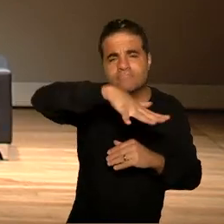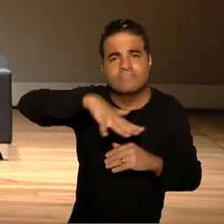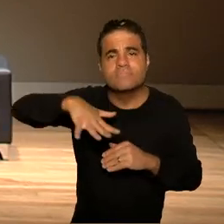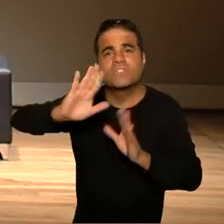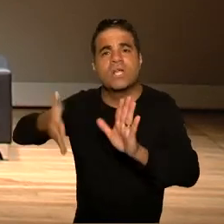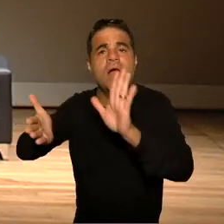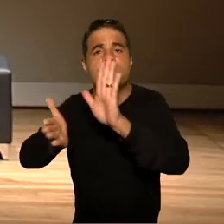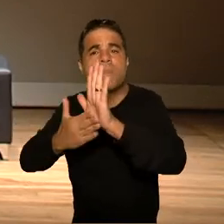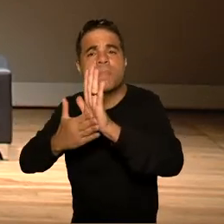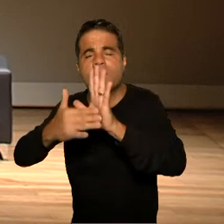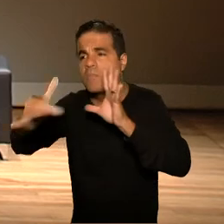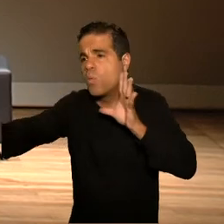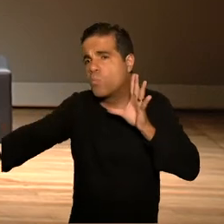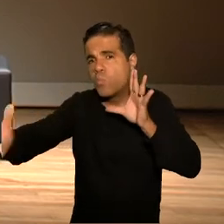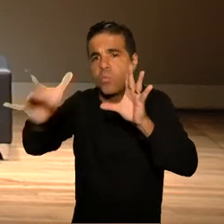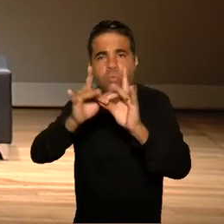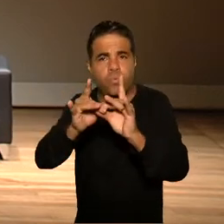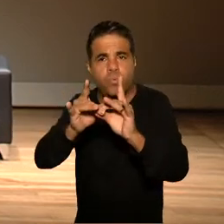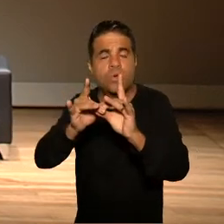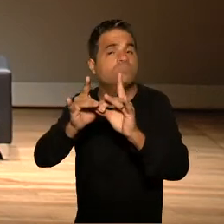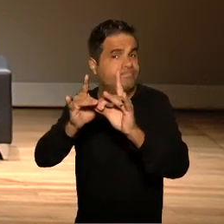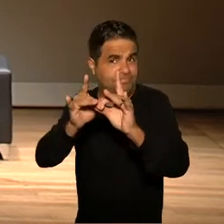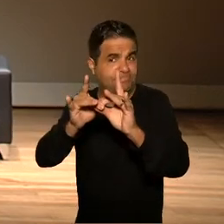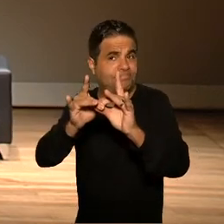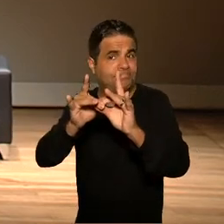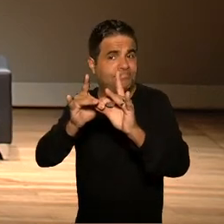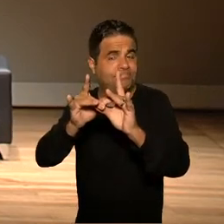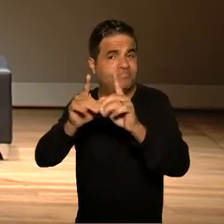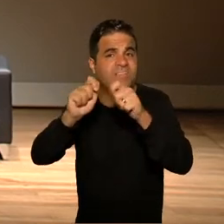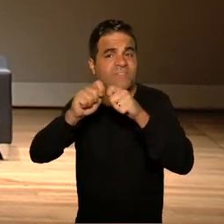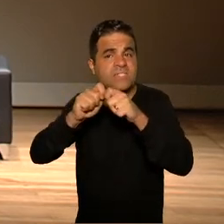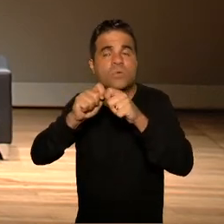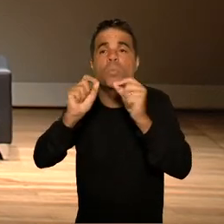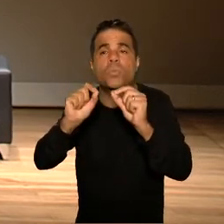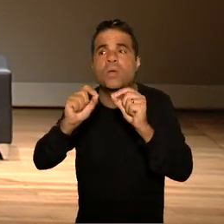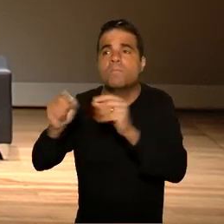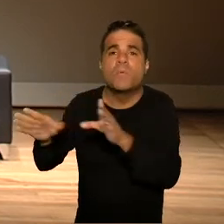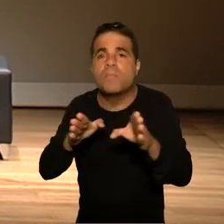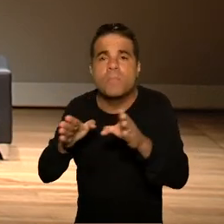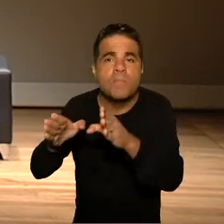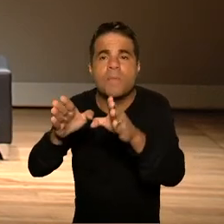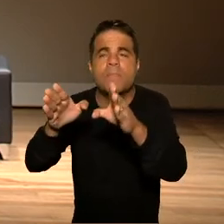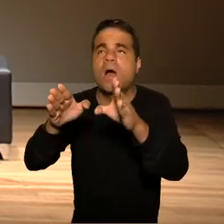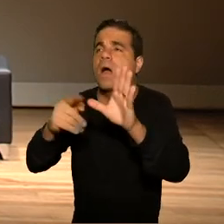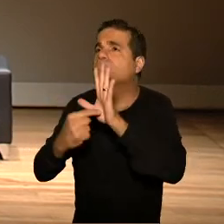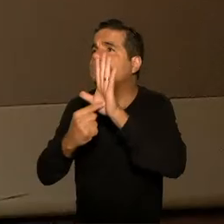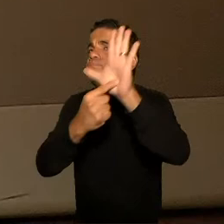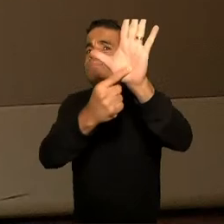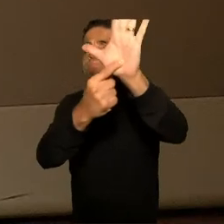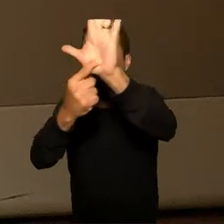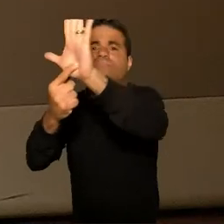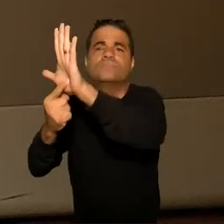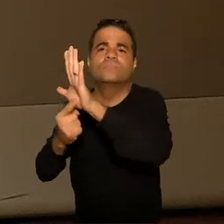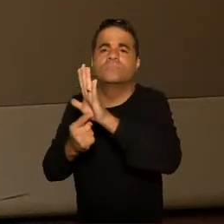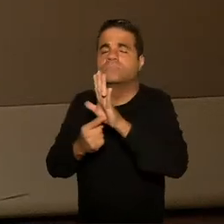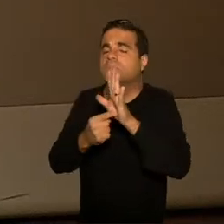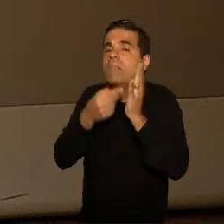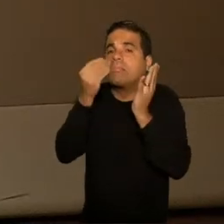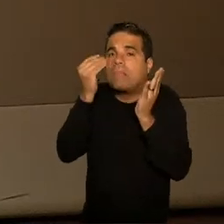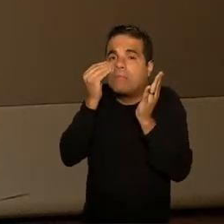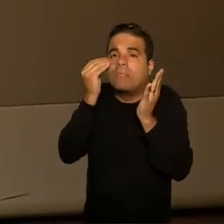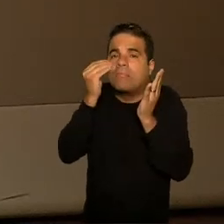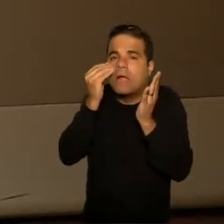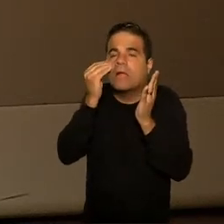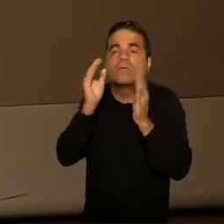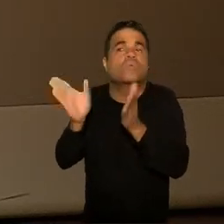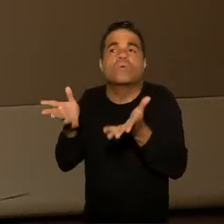estabelecer uma conexão com essas pessoas e fazer um percurso nessa exposição tentando